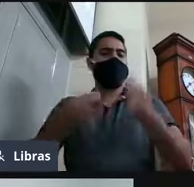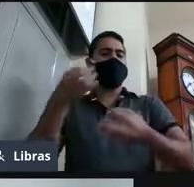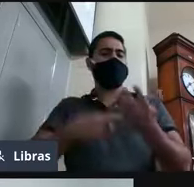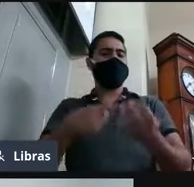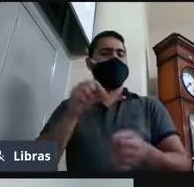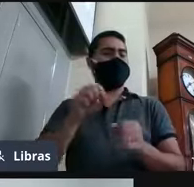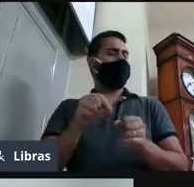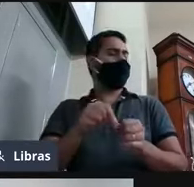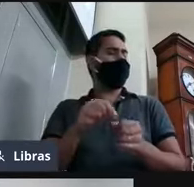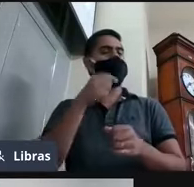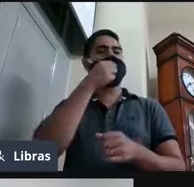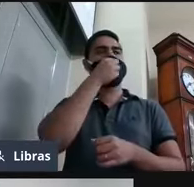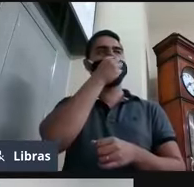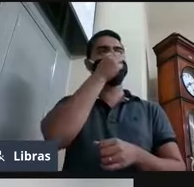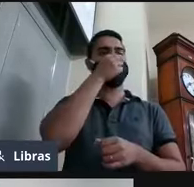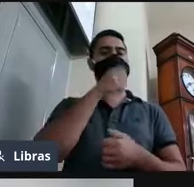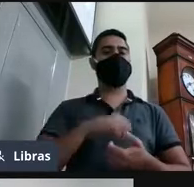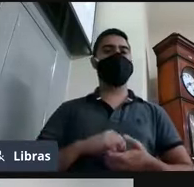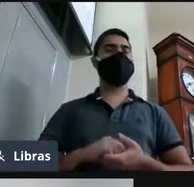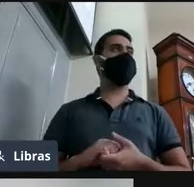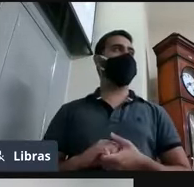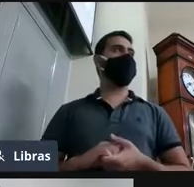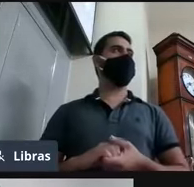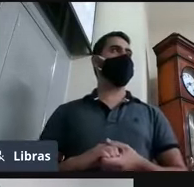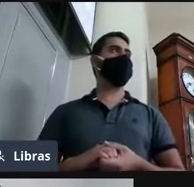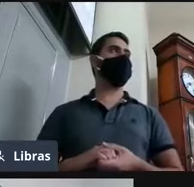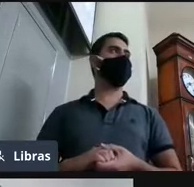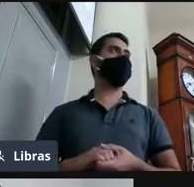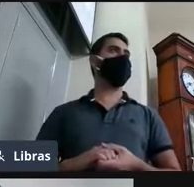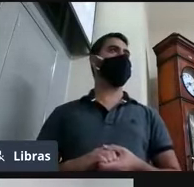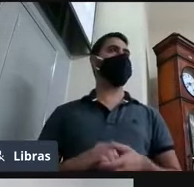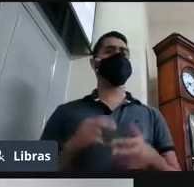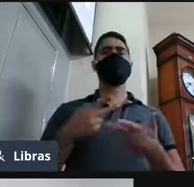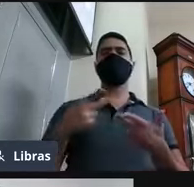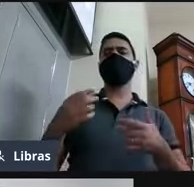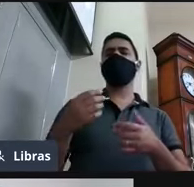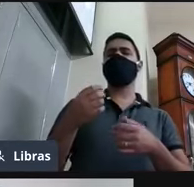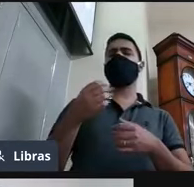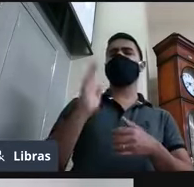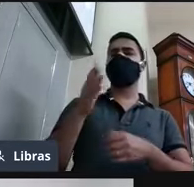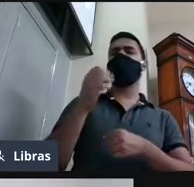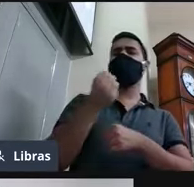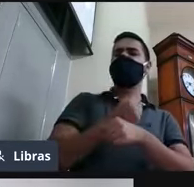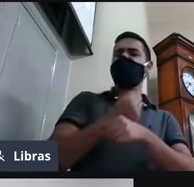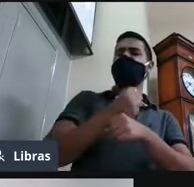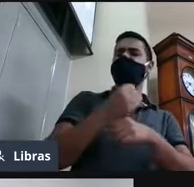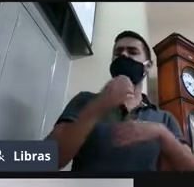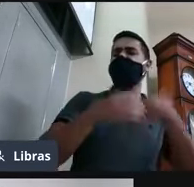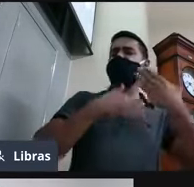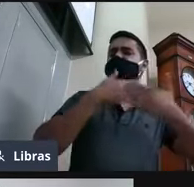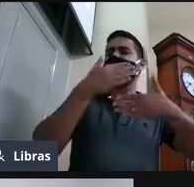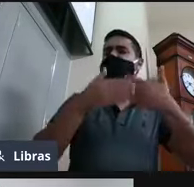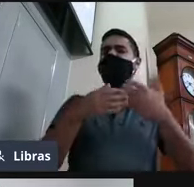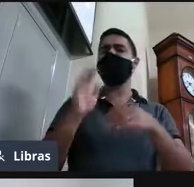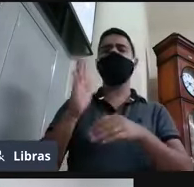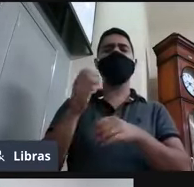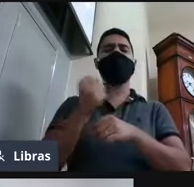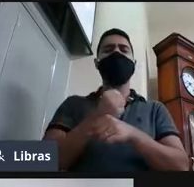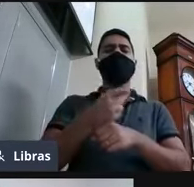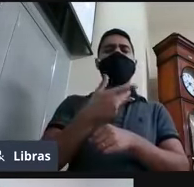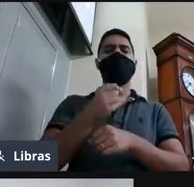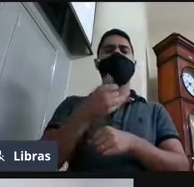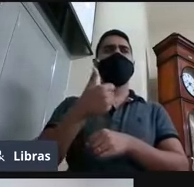esperava resolver essa questão que já vem de anos, como ele diz na defesa dele, segundo ele, desde 2012